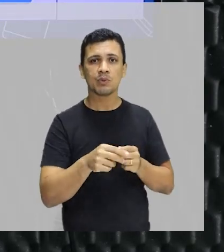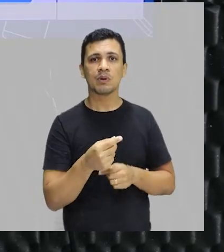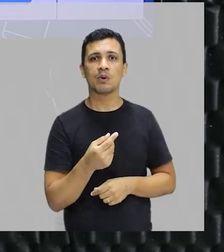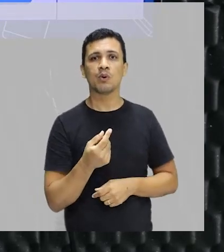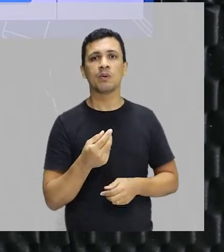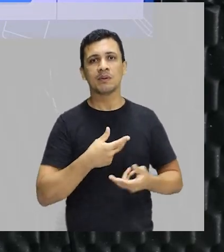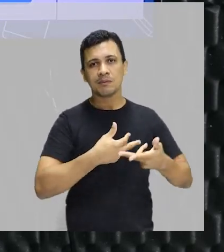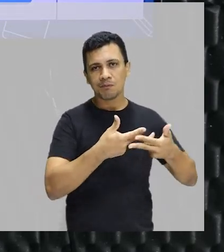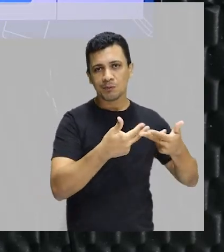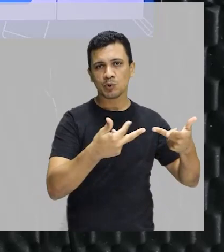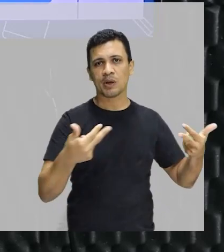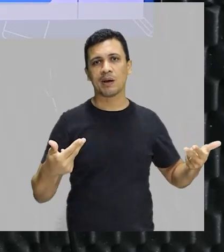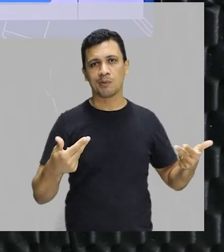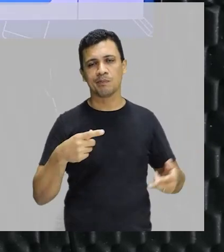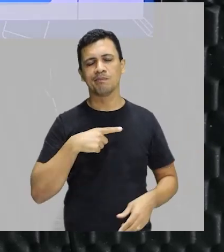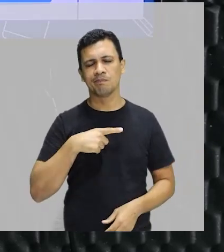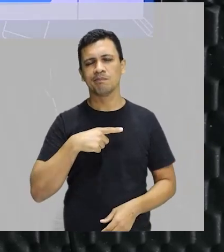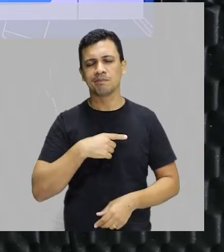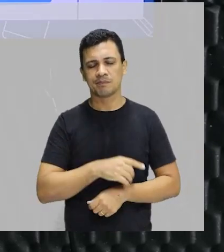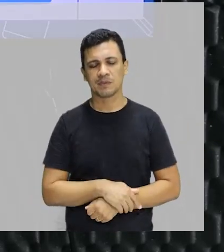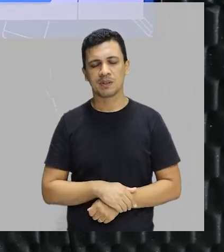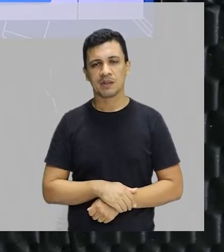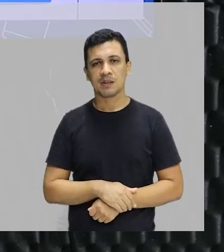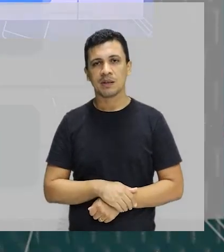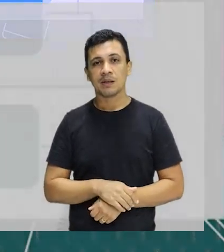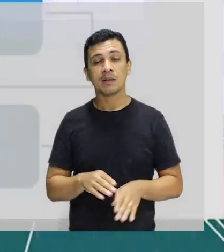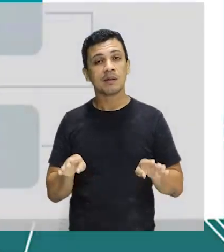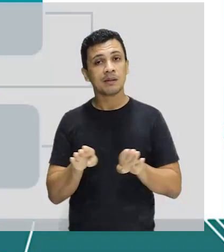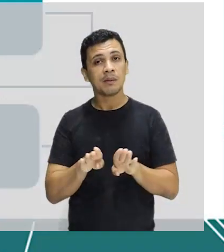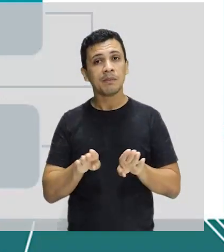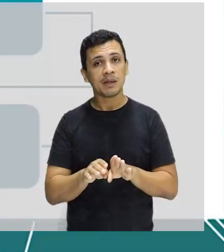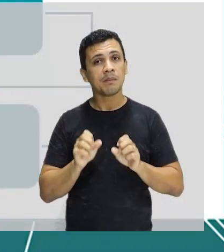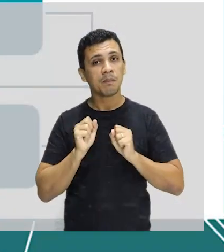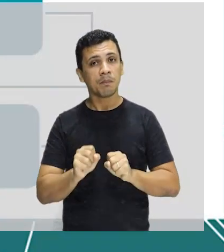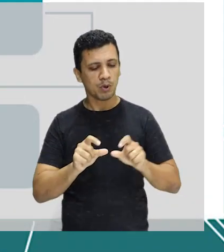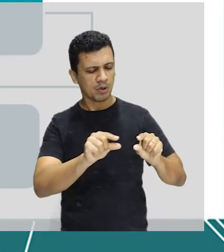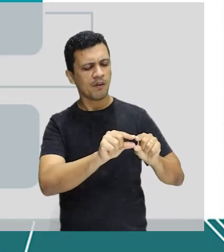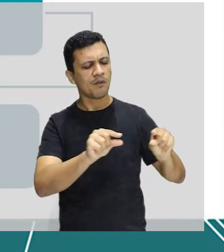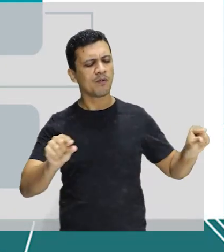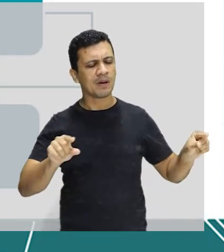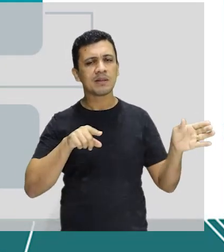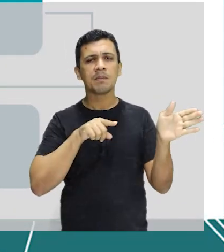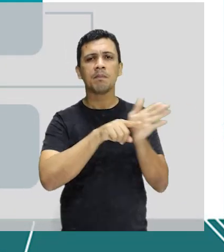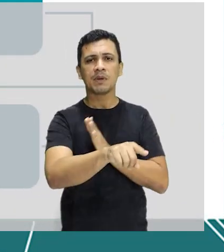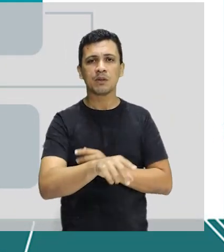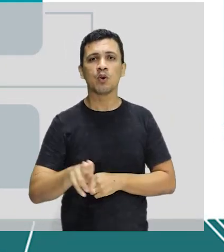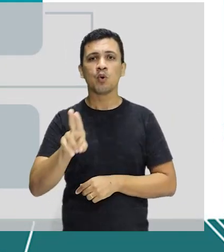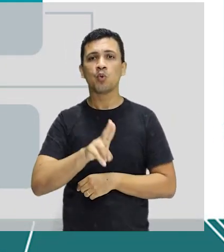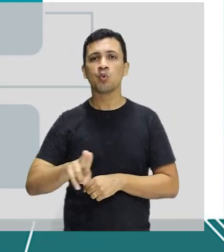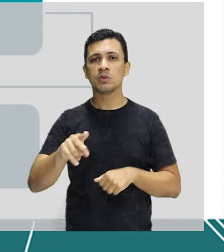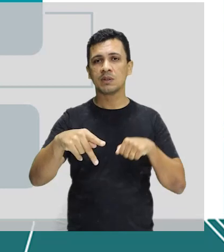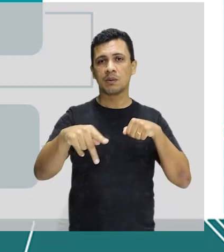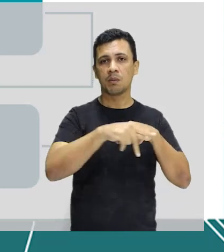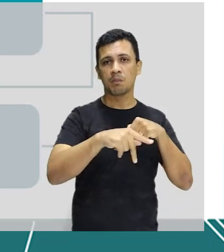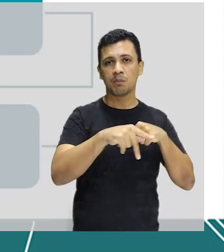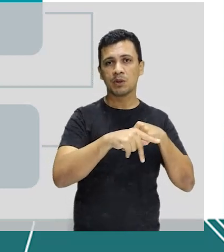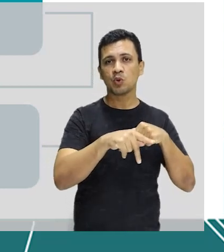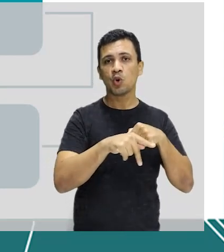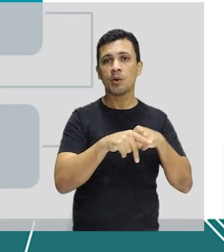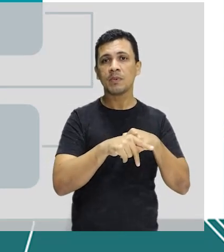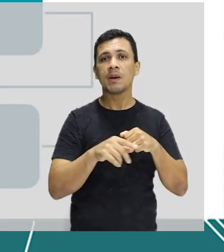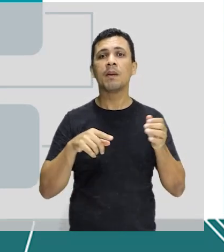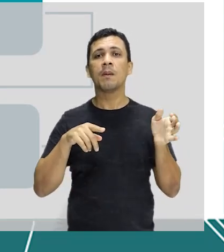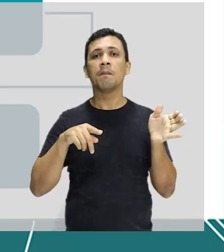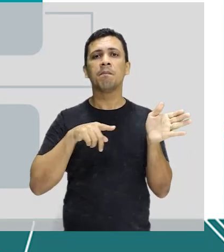plural agora. Bom, nós também podemos fazer perguntas usando os pronomes interrogativos. Quais são os